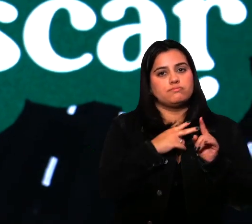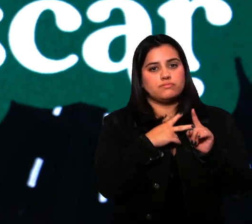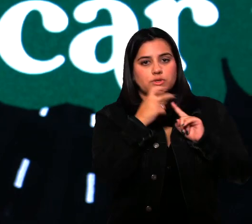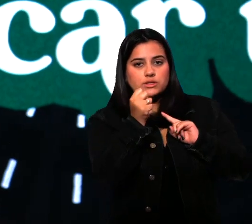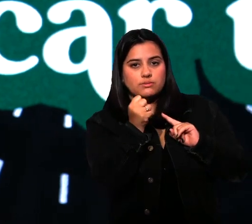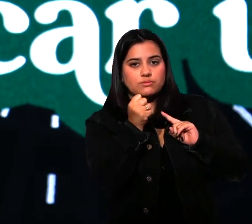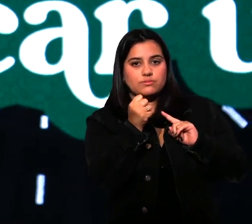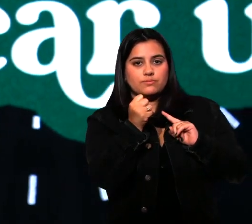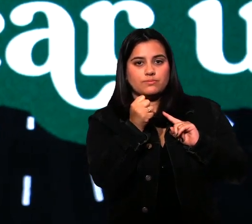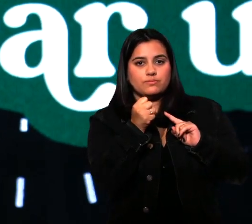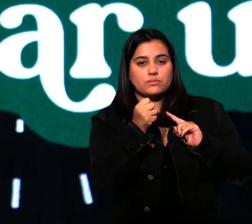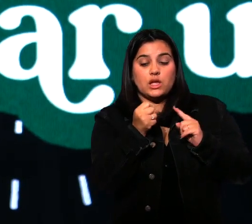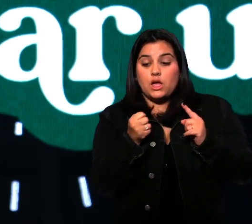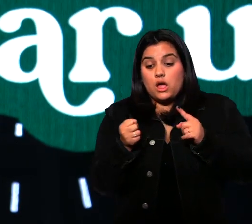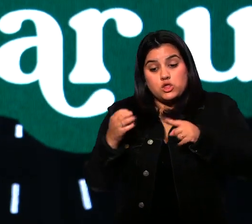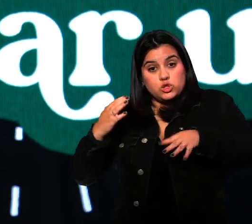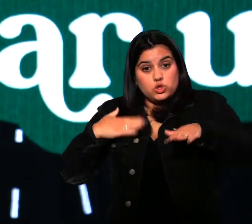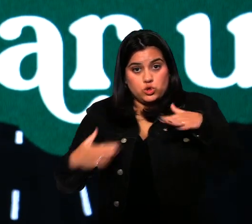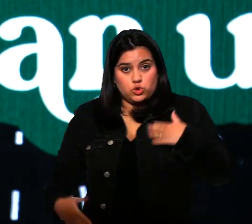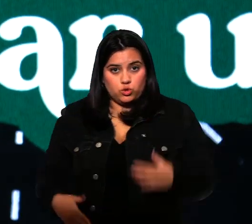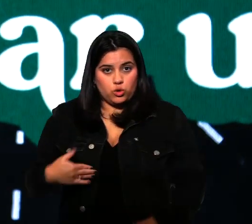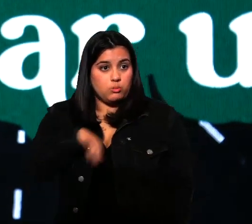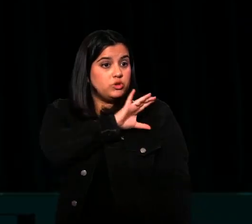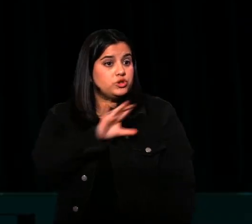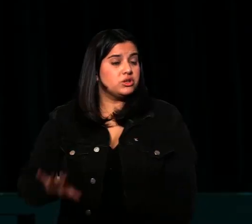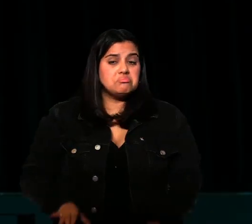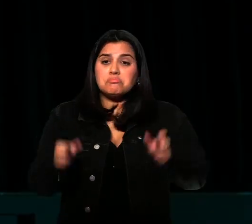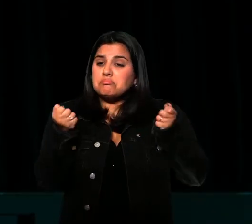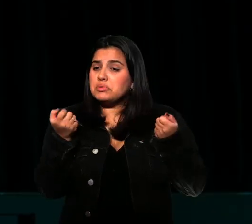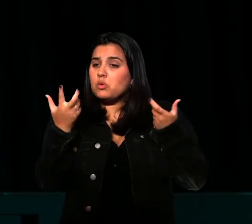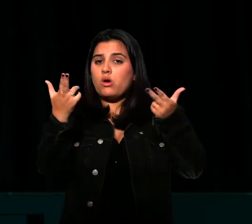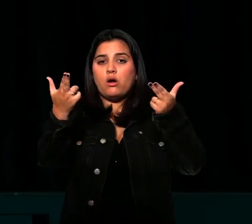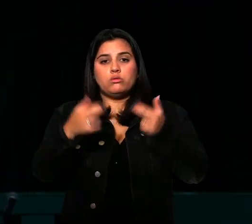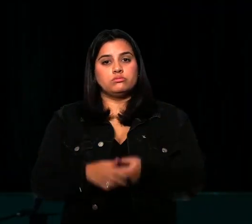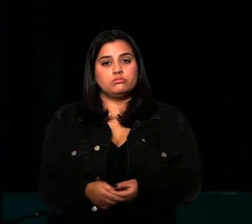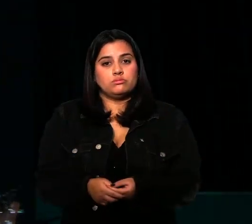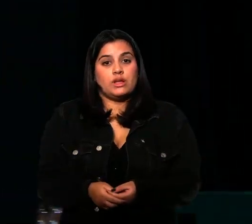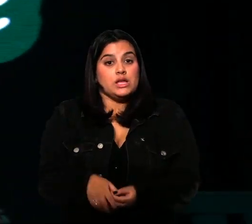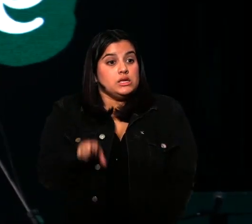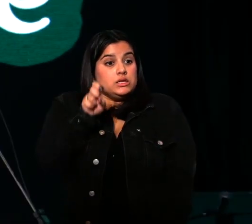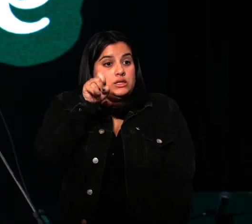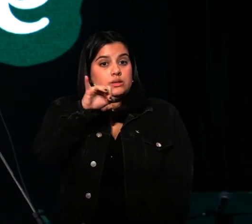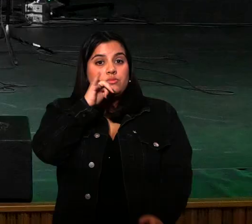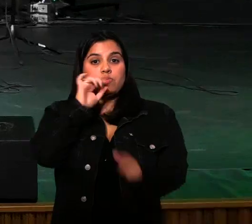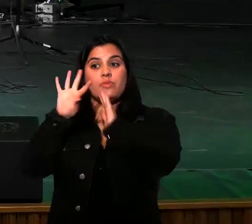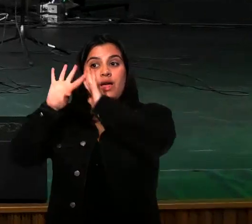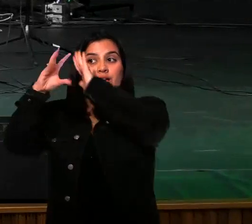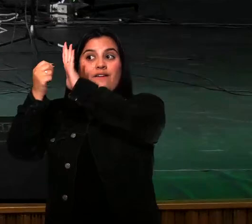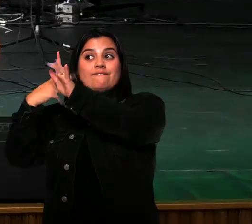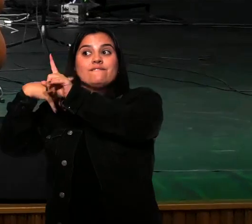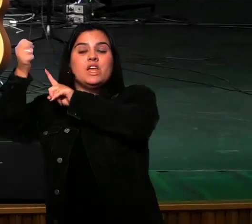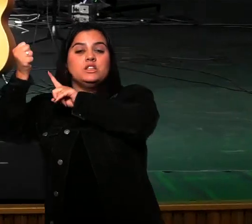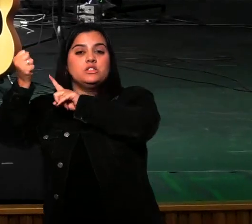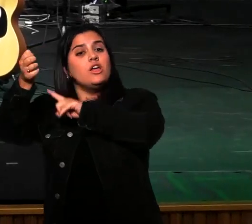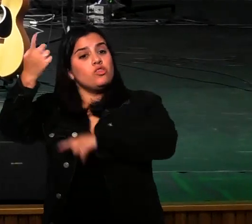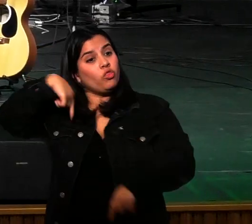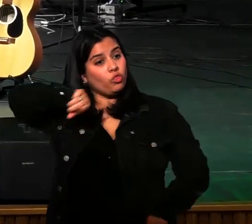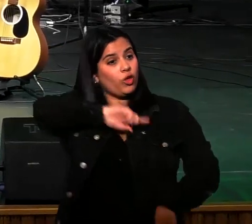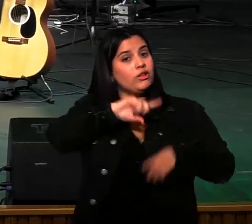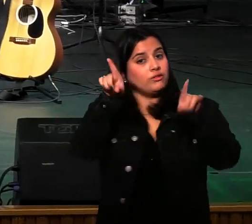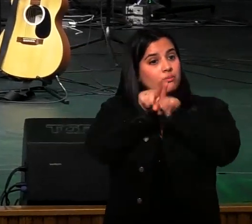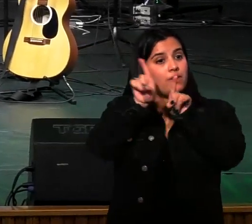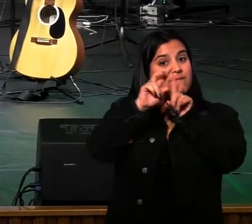No corpo de Cristo funciona da mesma maneira. Quando a igreja vence, nós vencemos. Quando